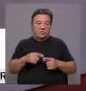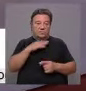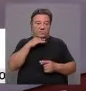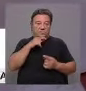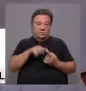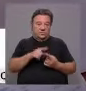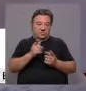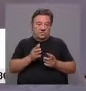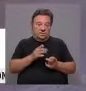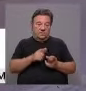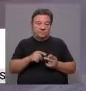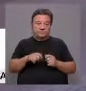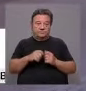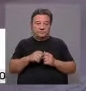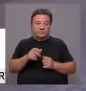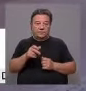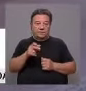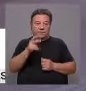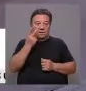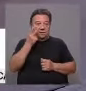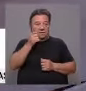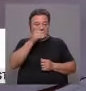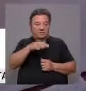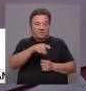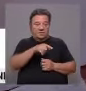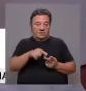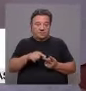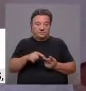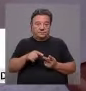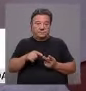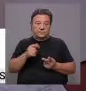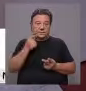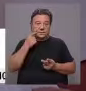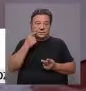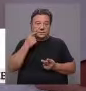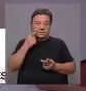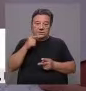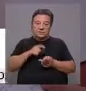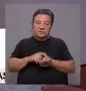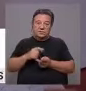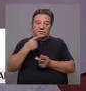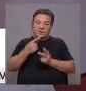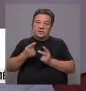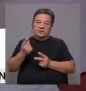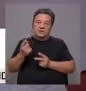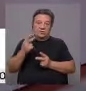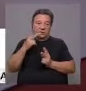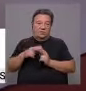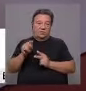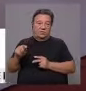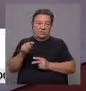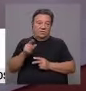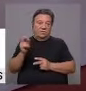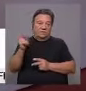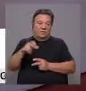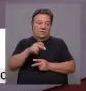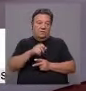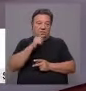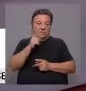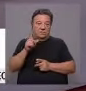um lado, a degradação dos habitats, as espécies exóticas que se encontram um pouco por todo o lado e que vão também exercendo